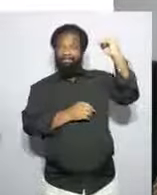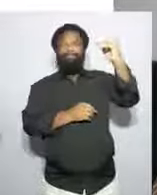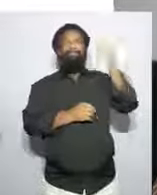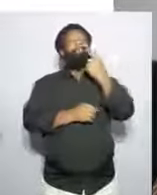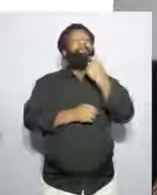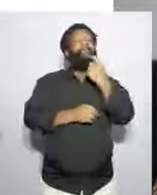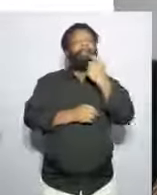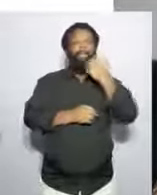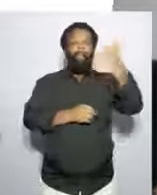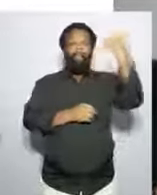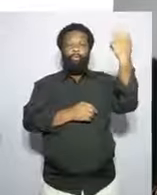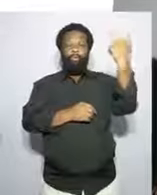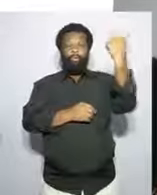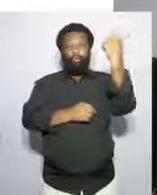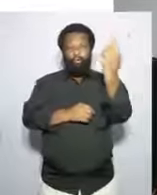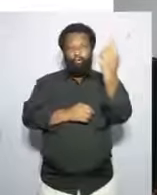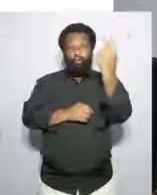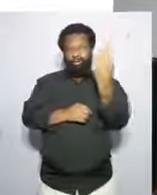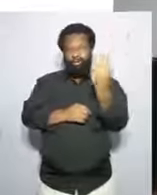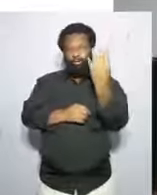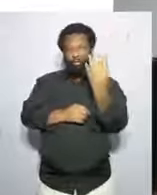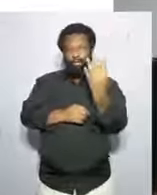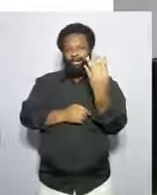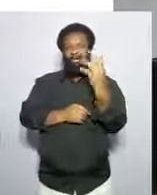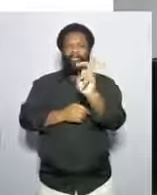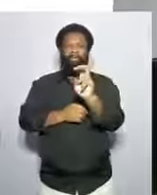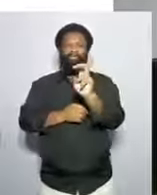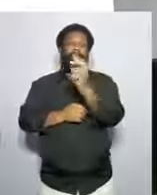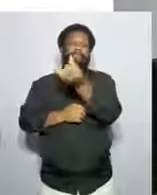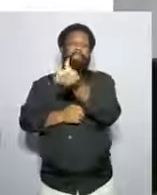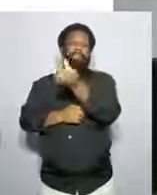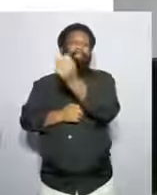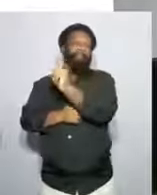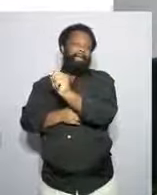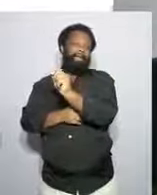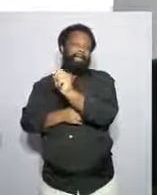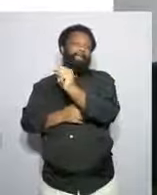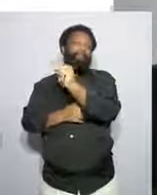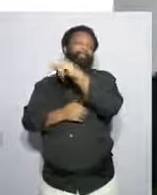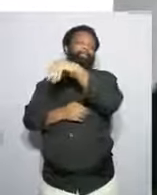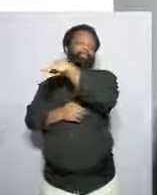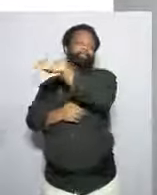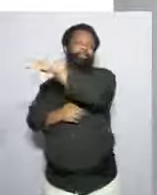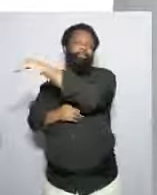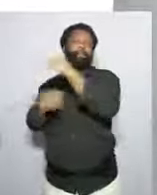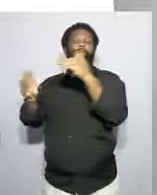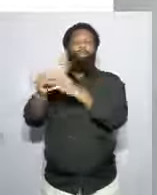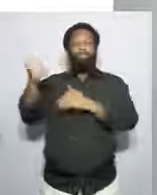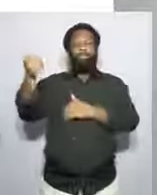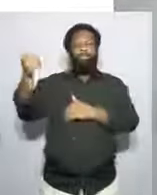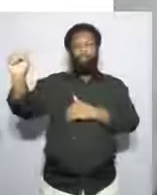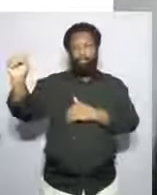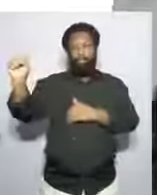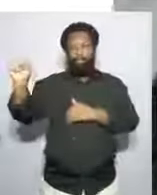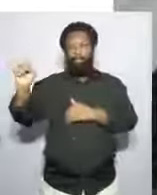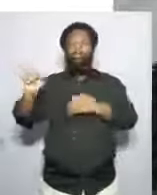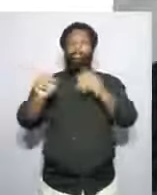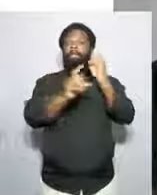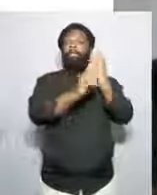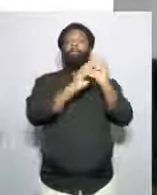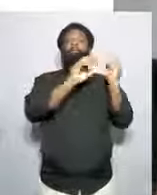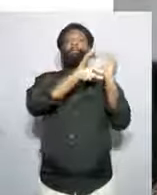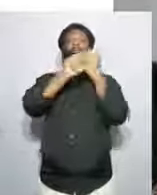1, 2, 3, 4, 5, 6, 7, até chegar em 18. Então, nós